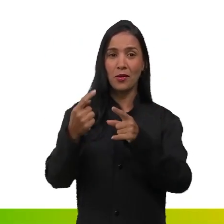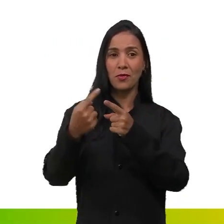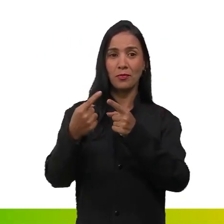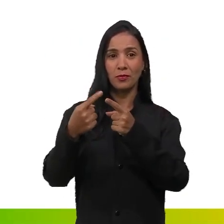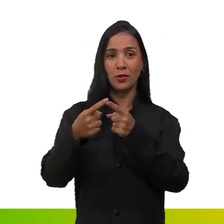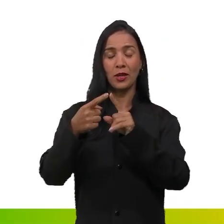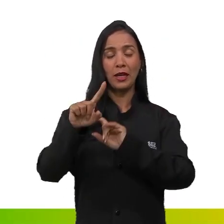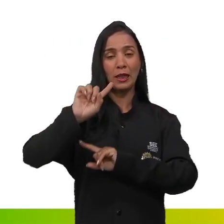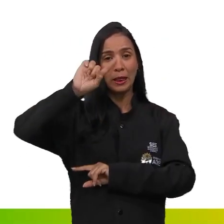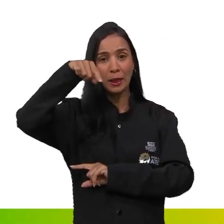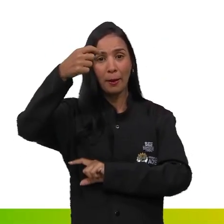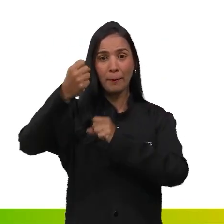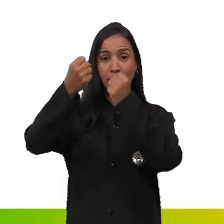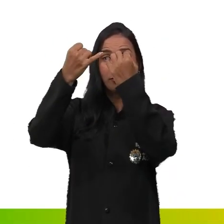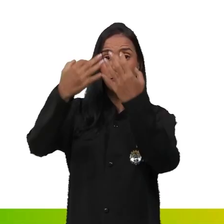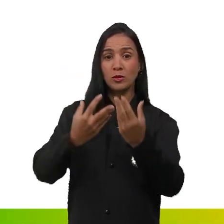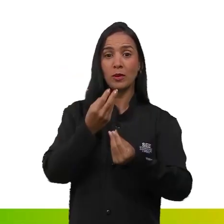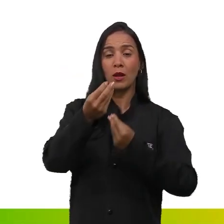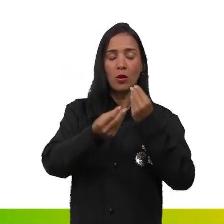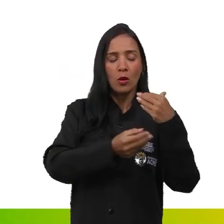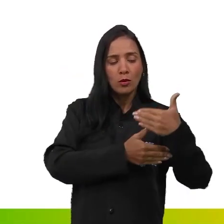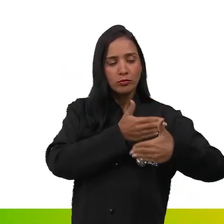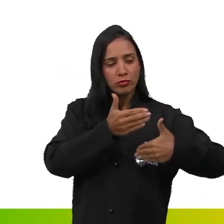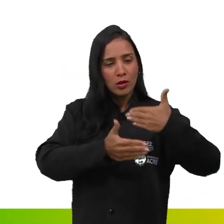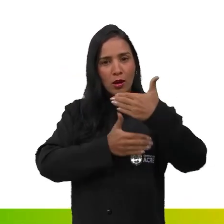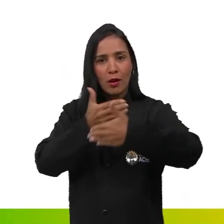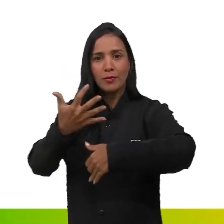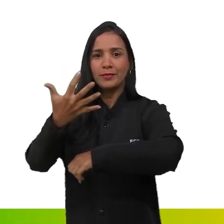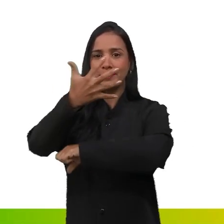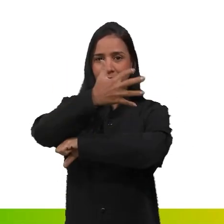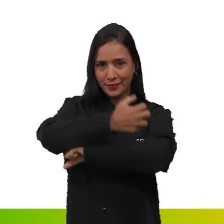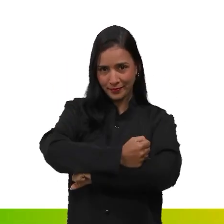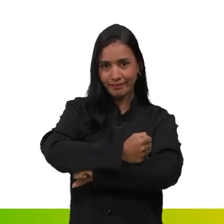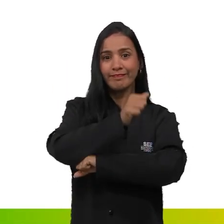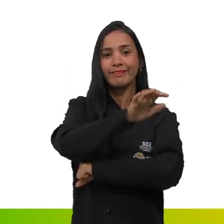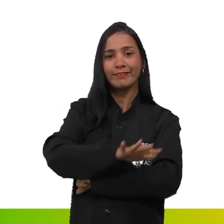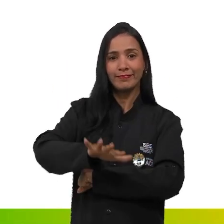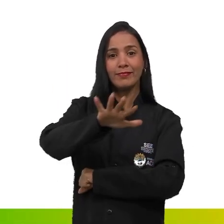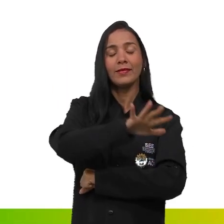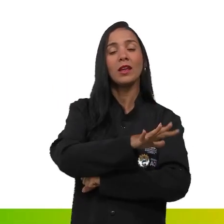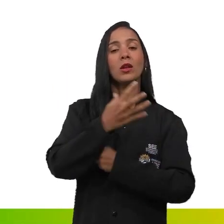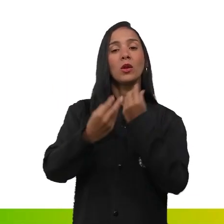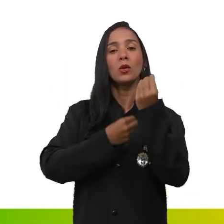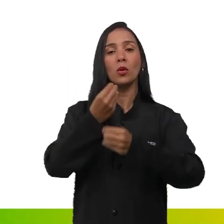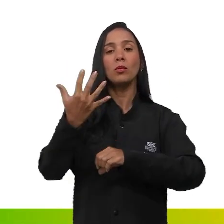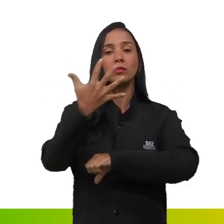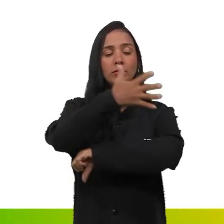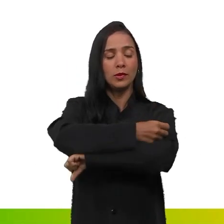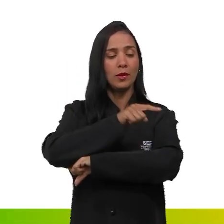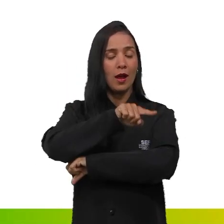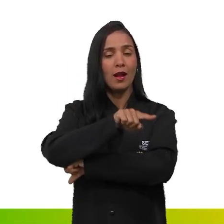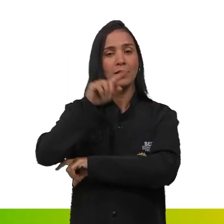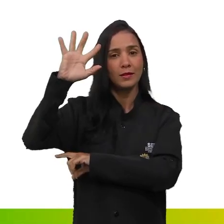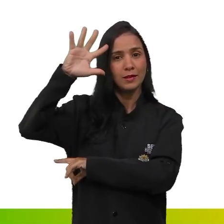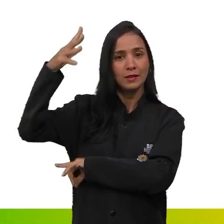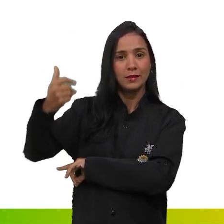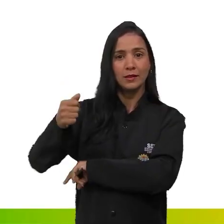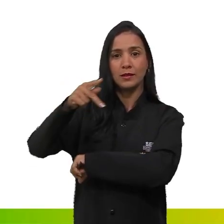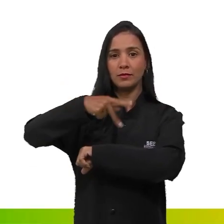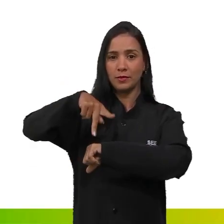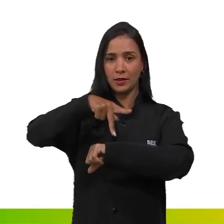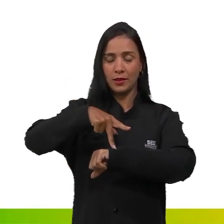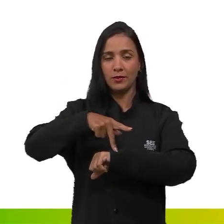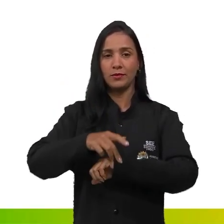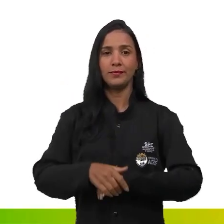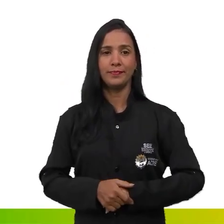falar do processo de colonização, ou seja, como que a África foi colonizada. Essa imagem,